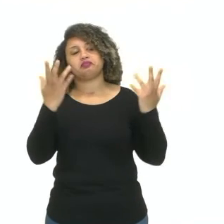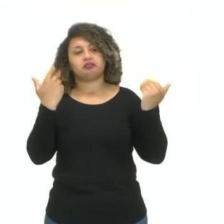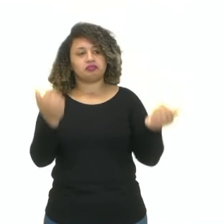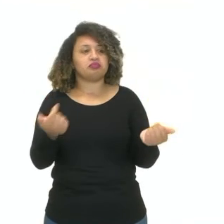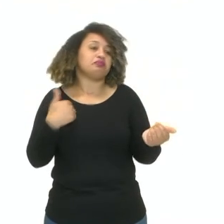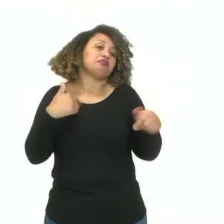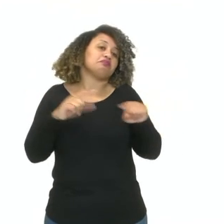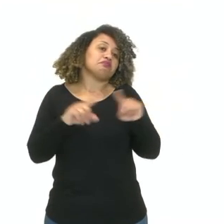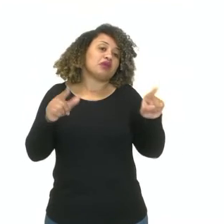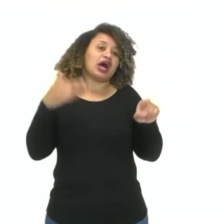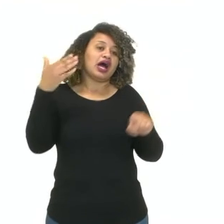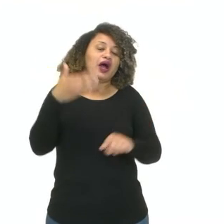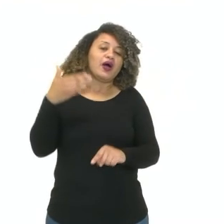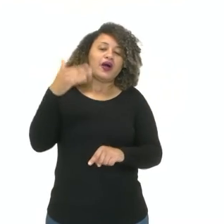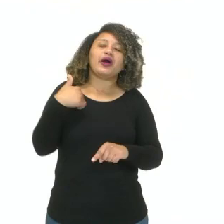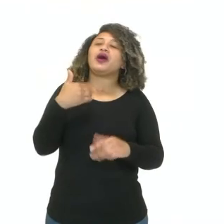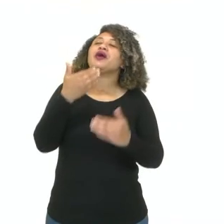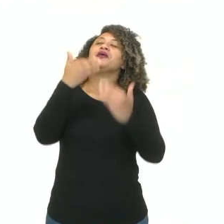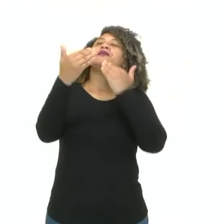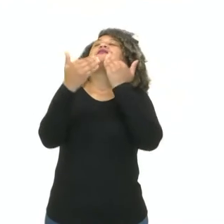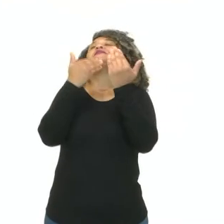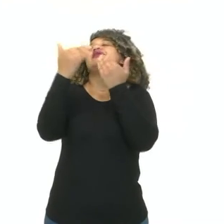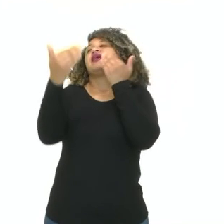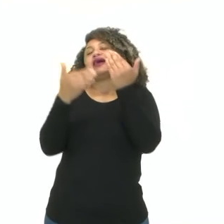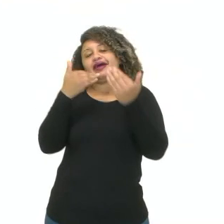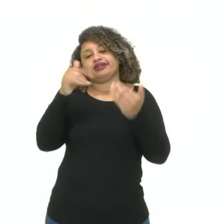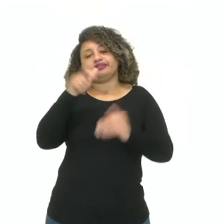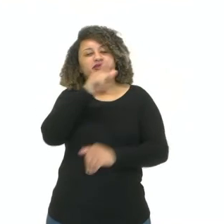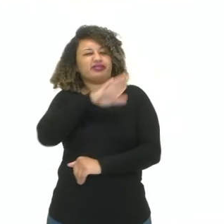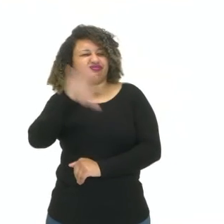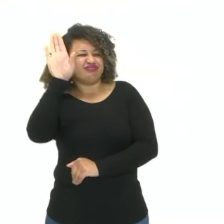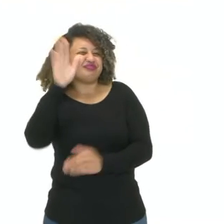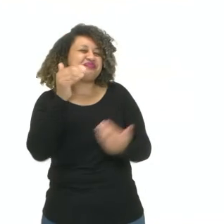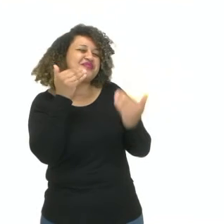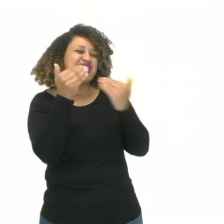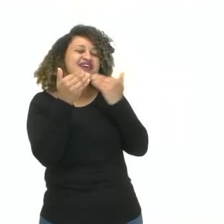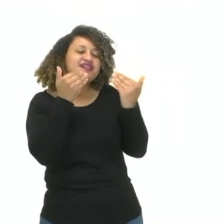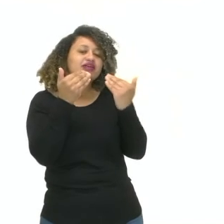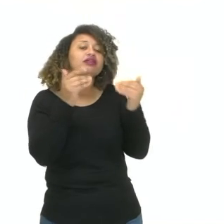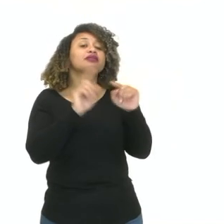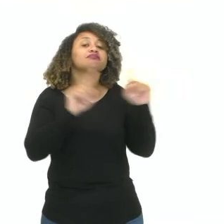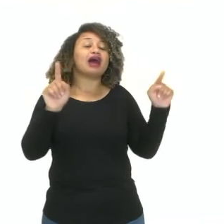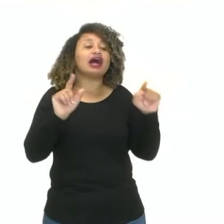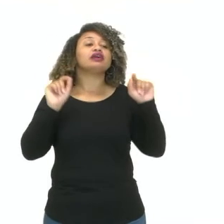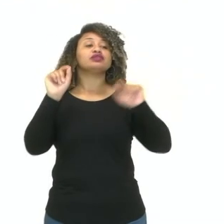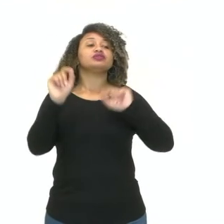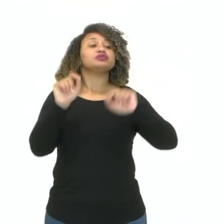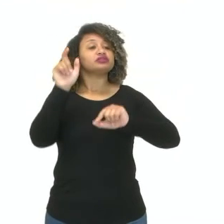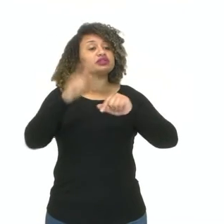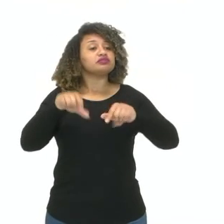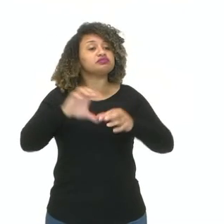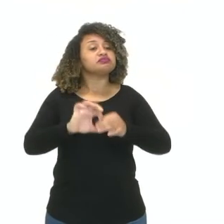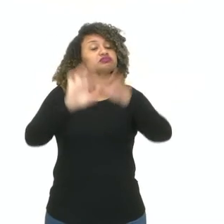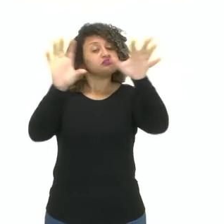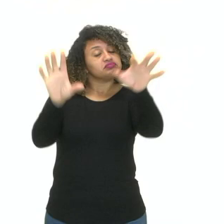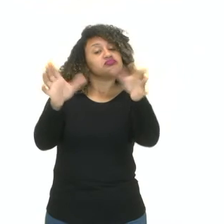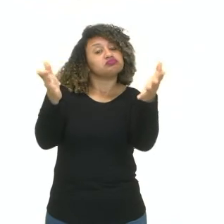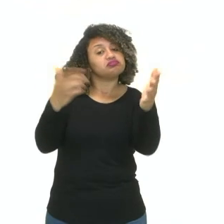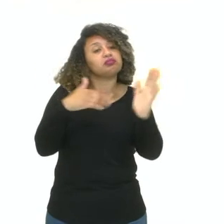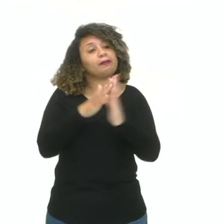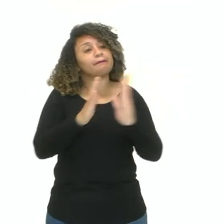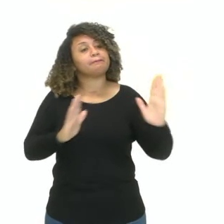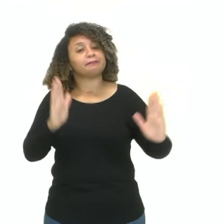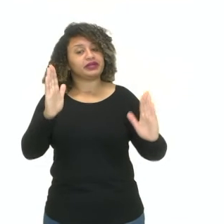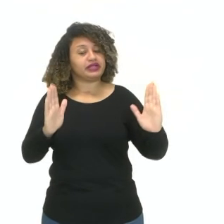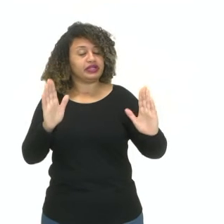discurso extremamente apelativo por parte dos candidatos. Mesmo assim, eles são autorizados em determinados períodos